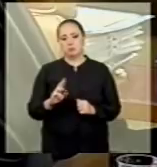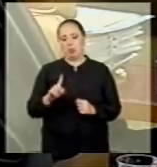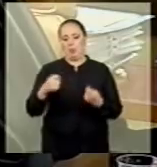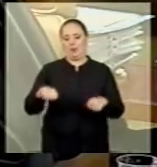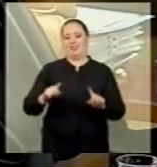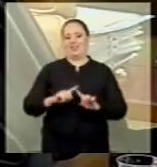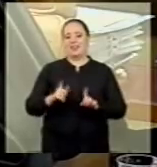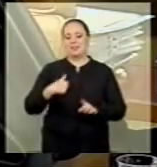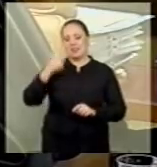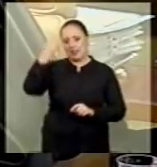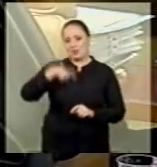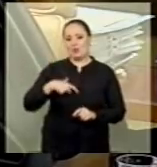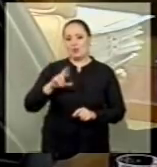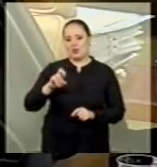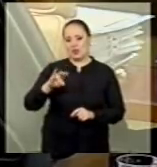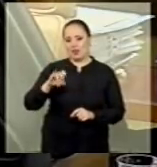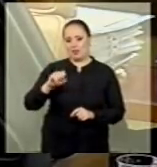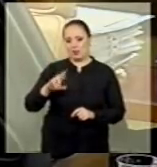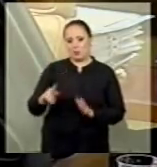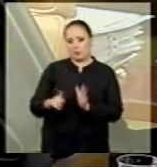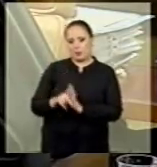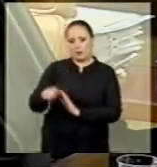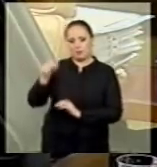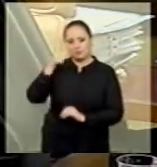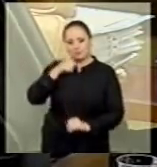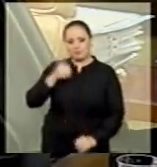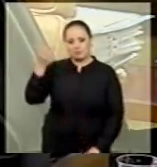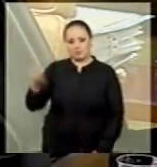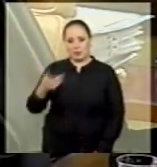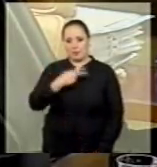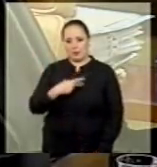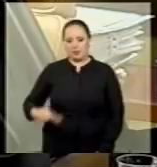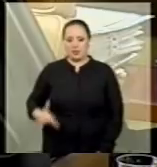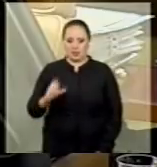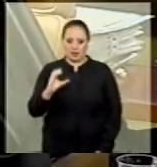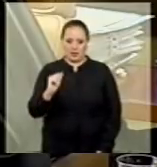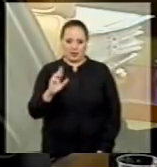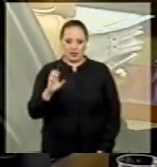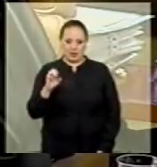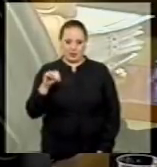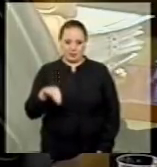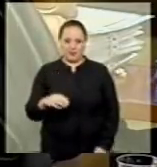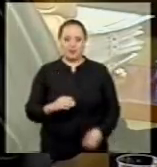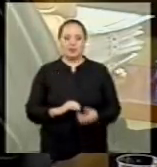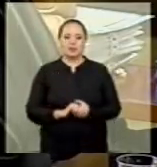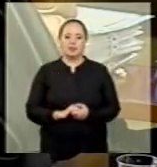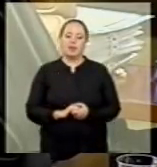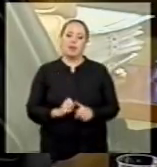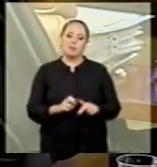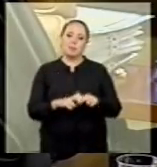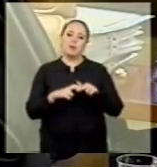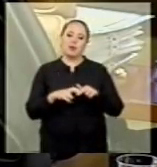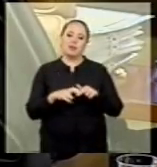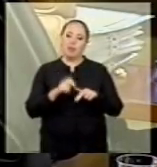inteligência e a capacidade da nossa presidente, mas, em razão da antiguidade, da linha de